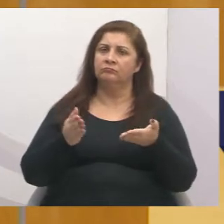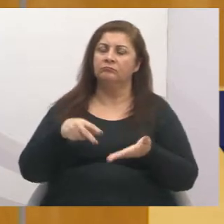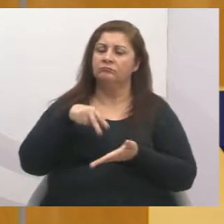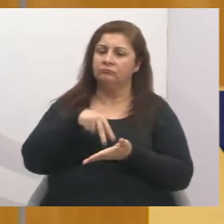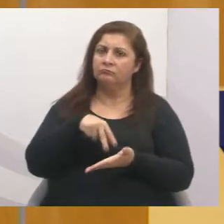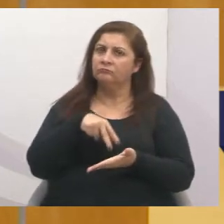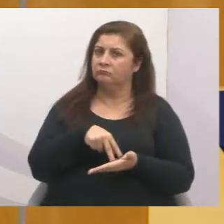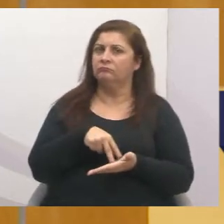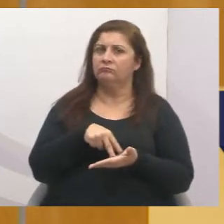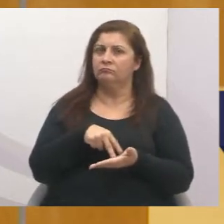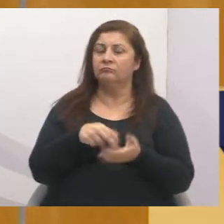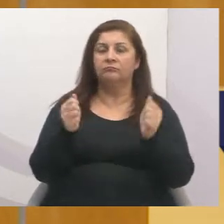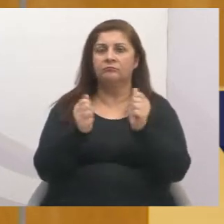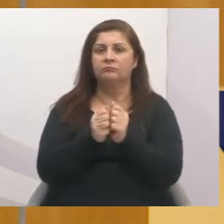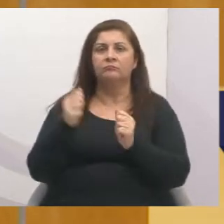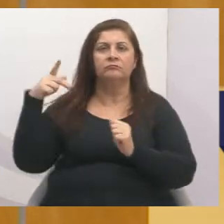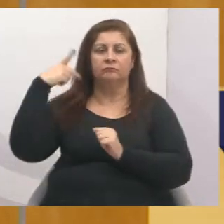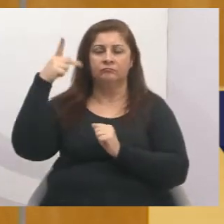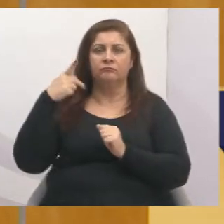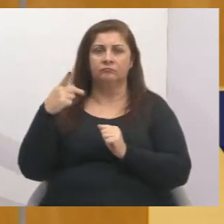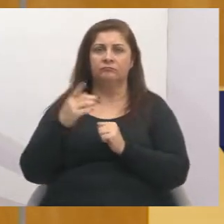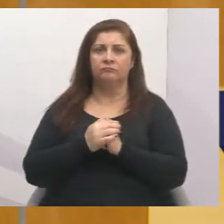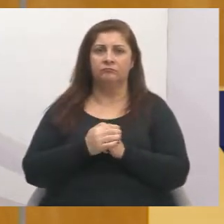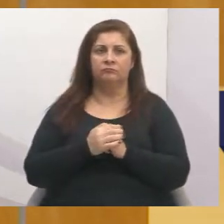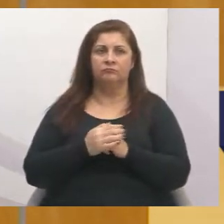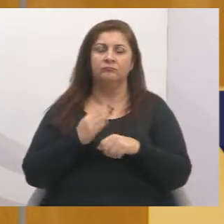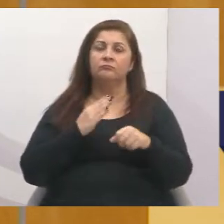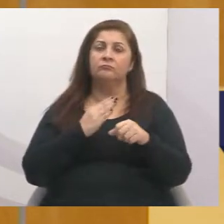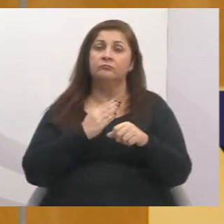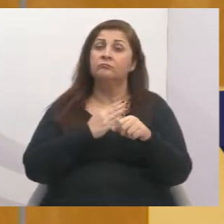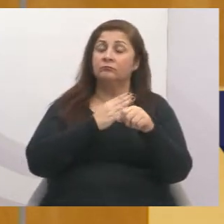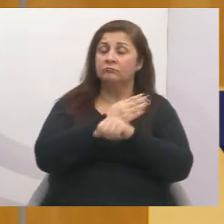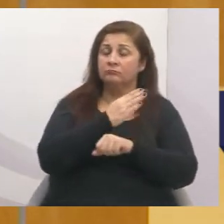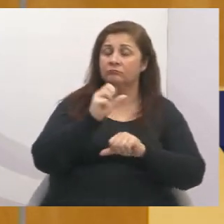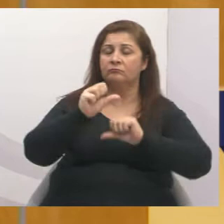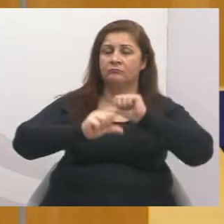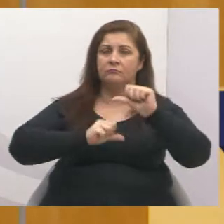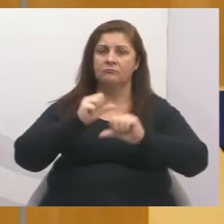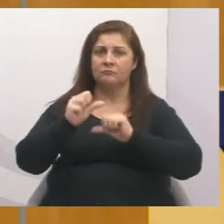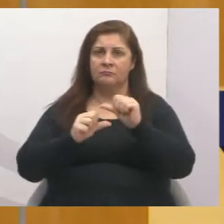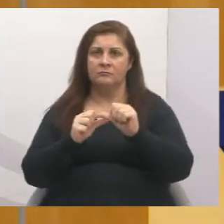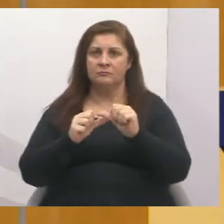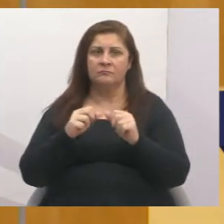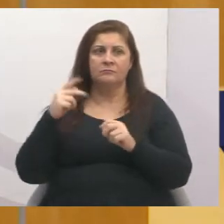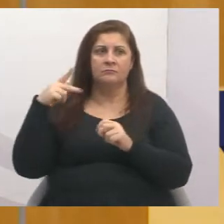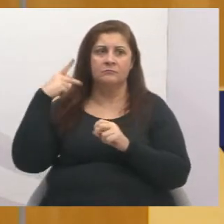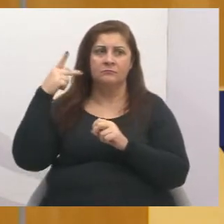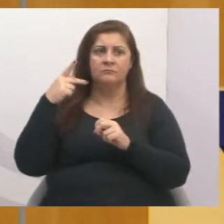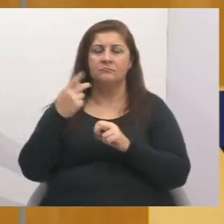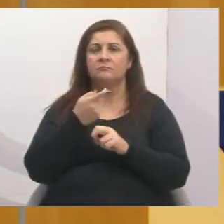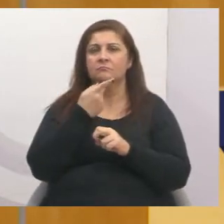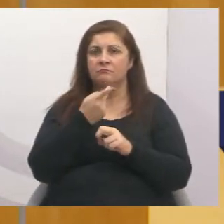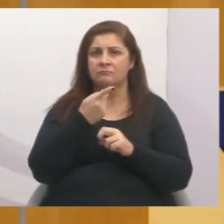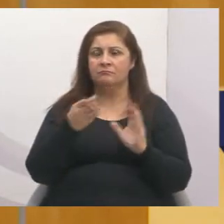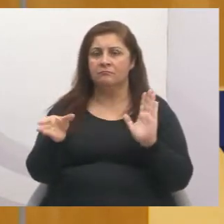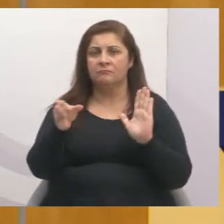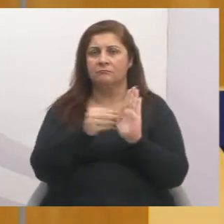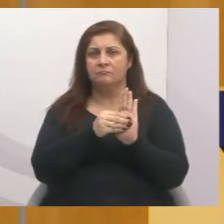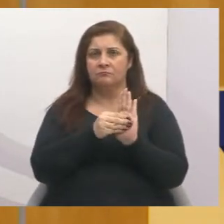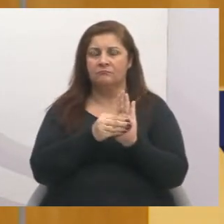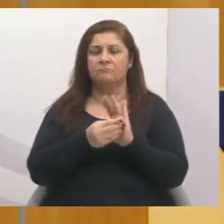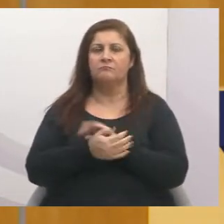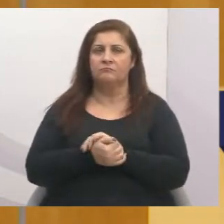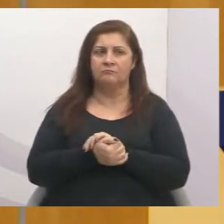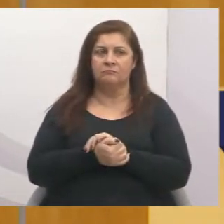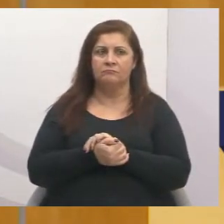os vereadores um compromisso de sancionar algumas alterações que eles vão sugerir na forma de emenda. São